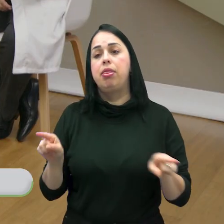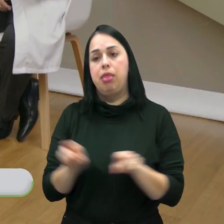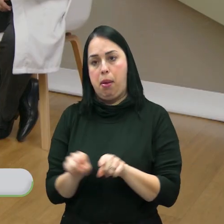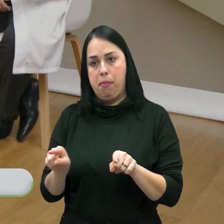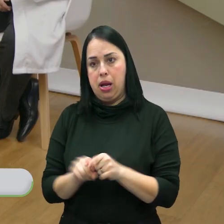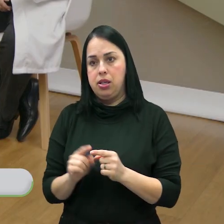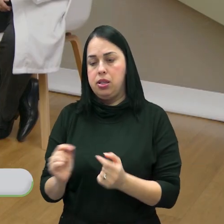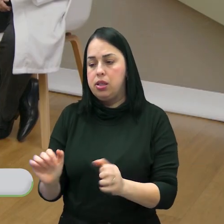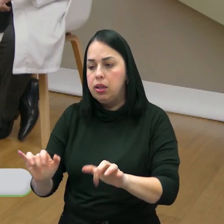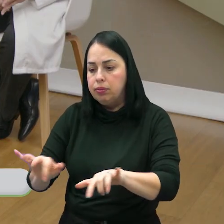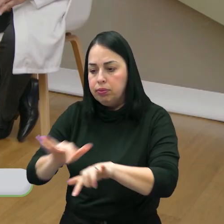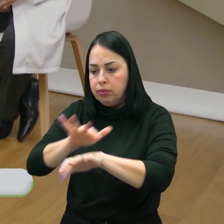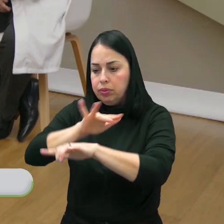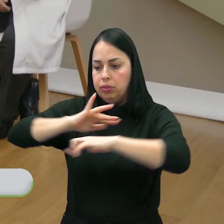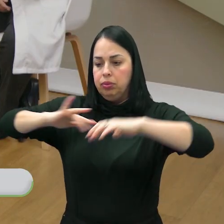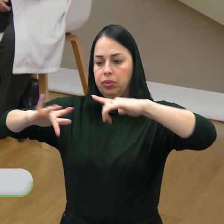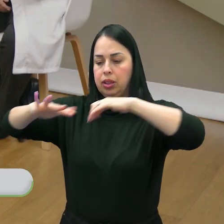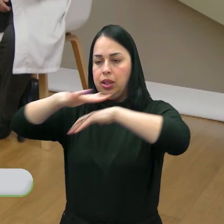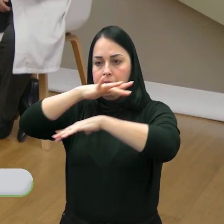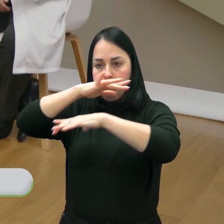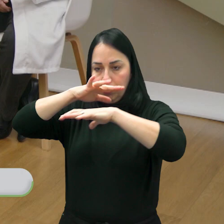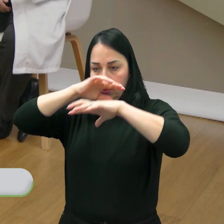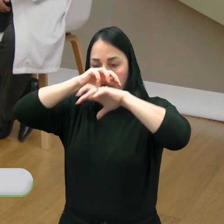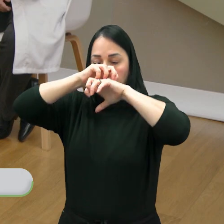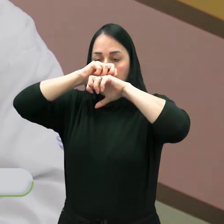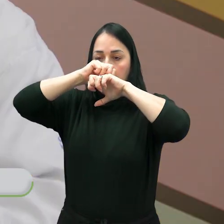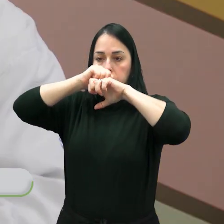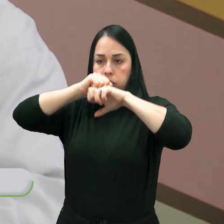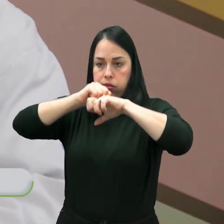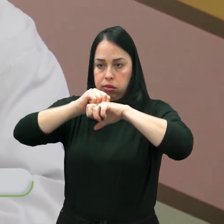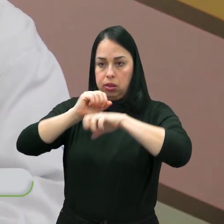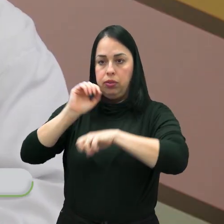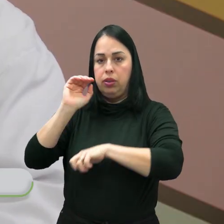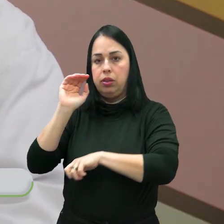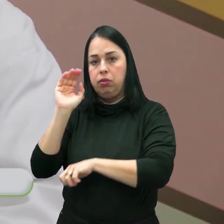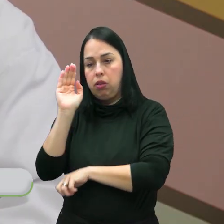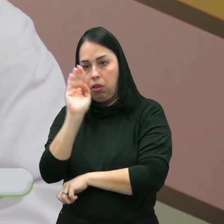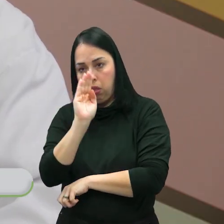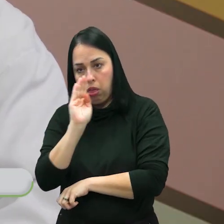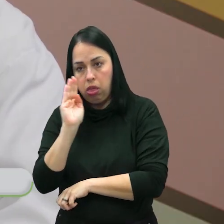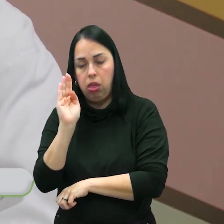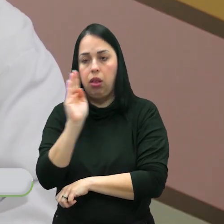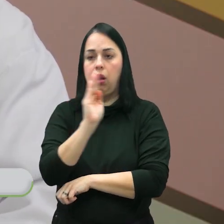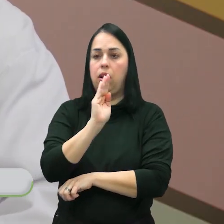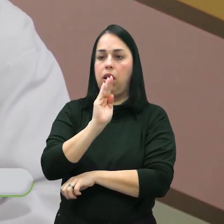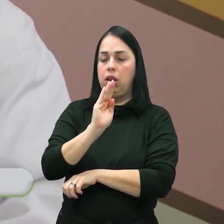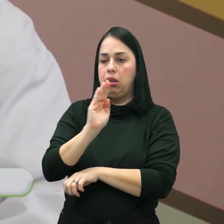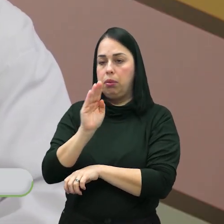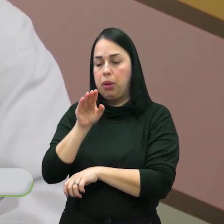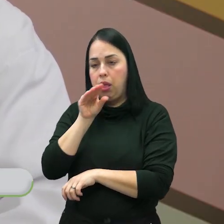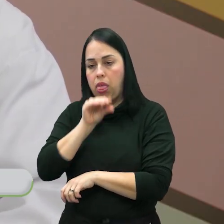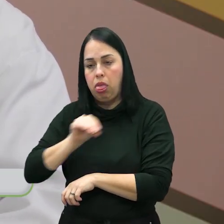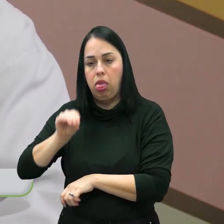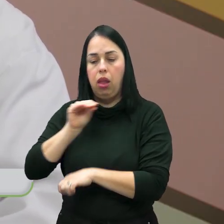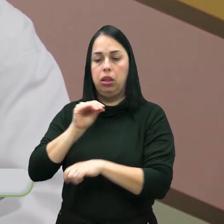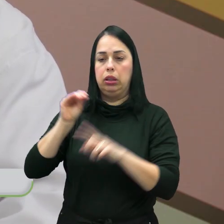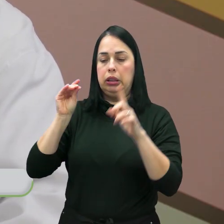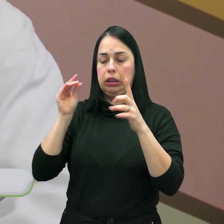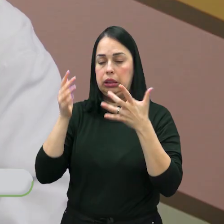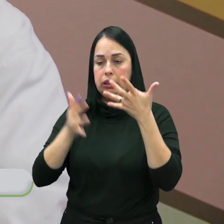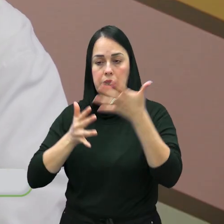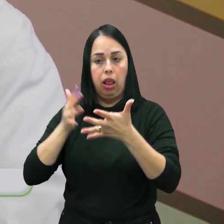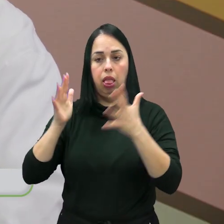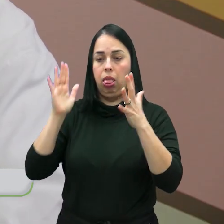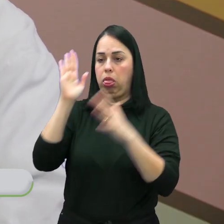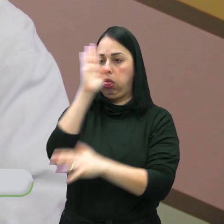tiver inalação de fumaça também, for em ambiente fechado, que a pessoa ficar torporosa, assim, ficar com dificuldade de falar,